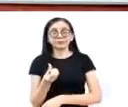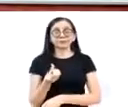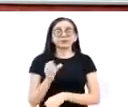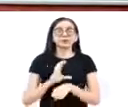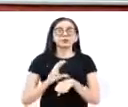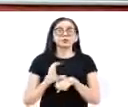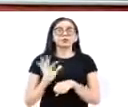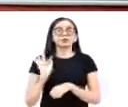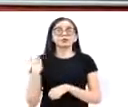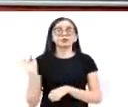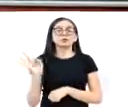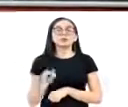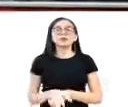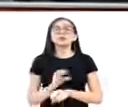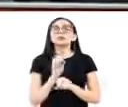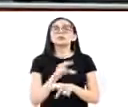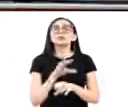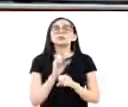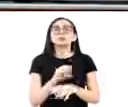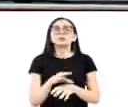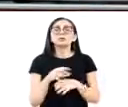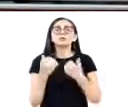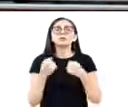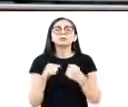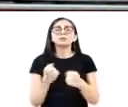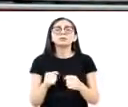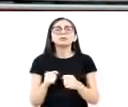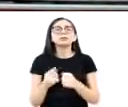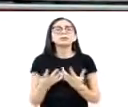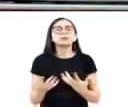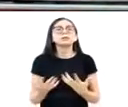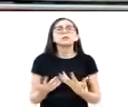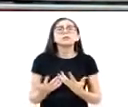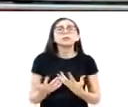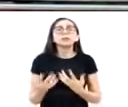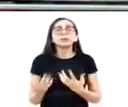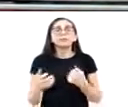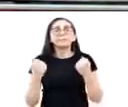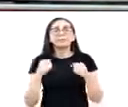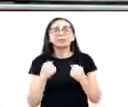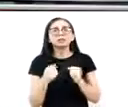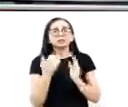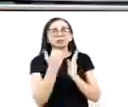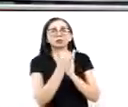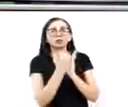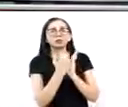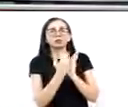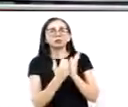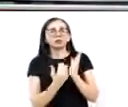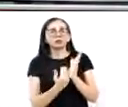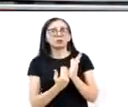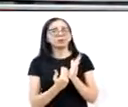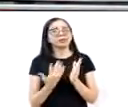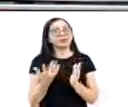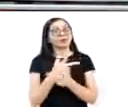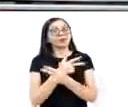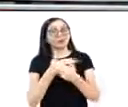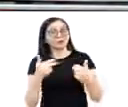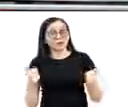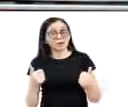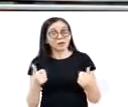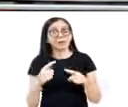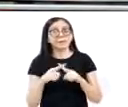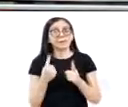Constituição Federal, que fala que o ensino deve ser ministrado com base nos seguintes princípios. São muitos os princípios da